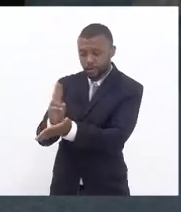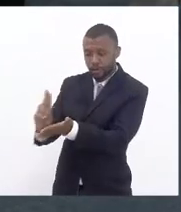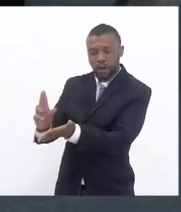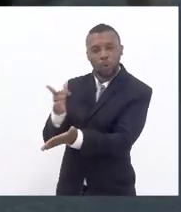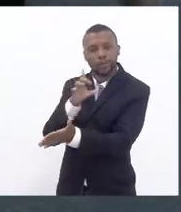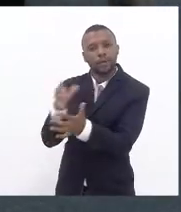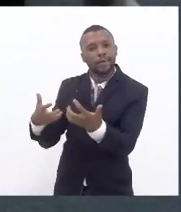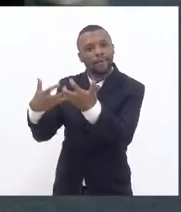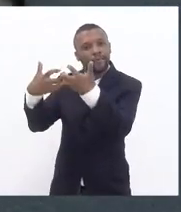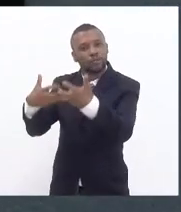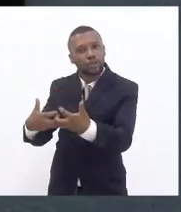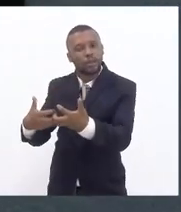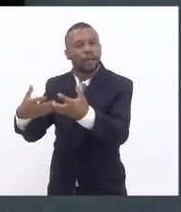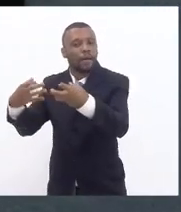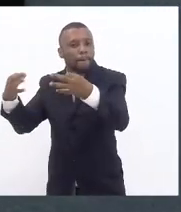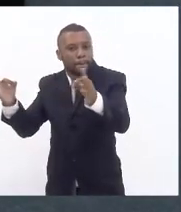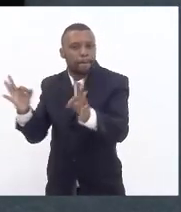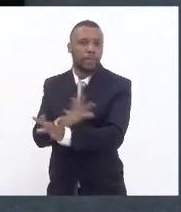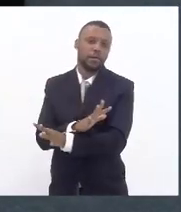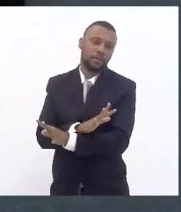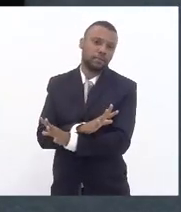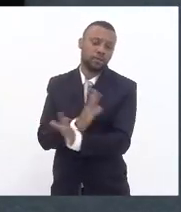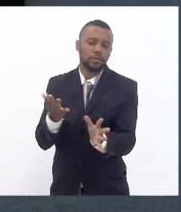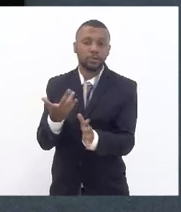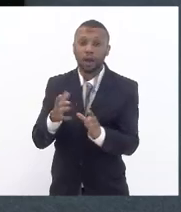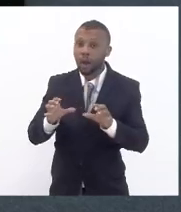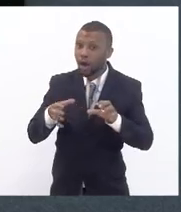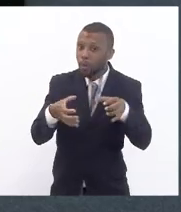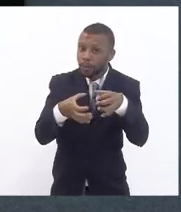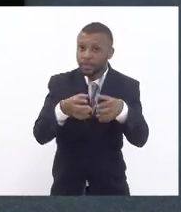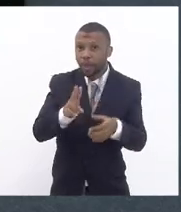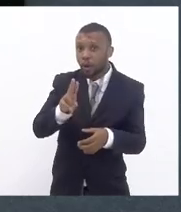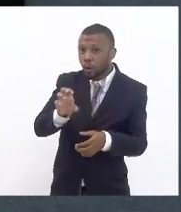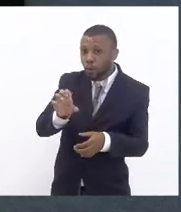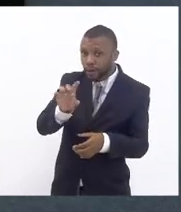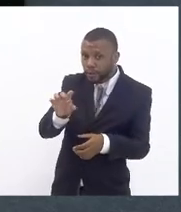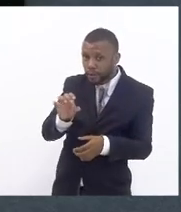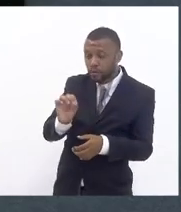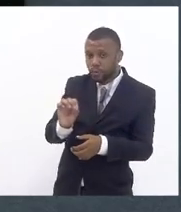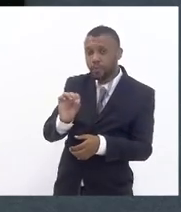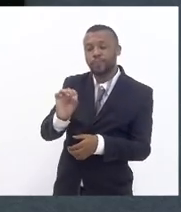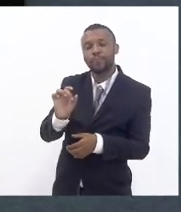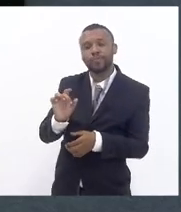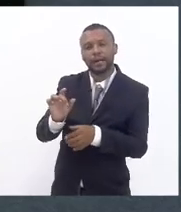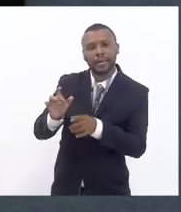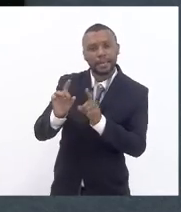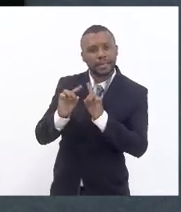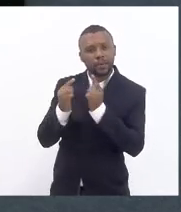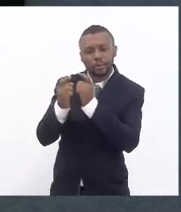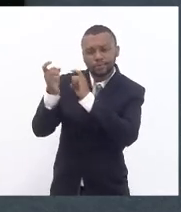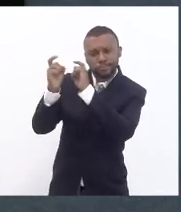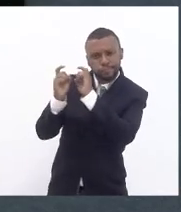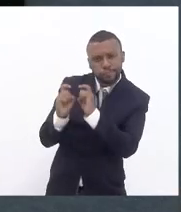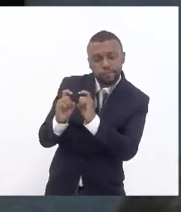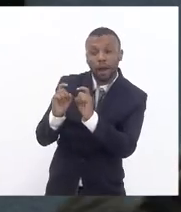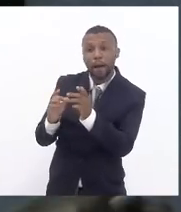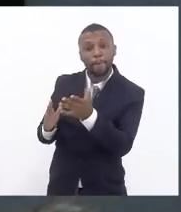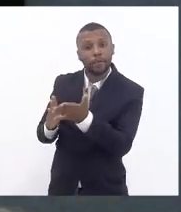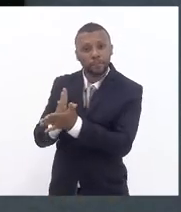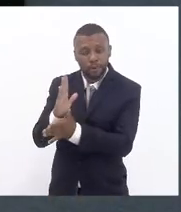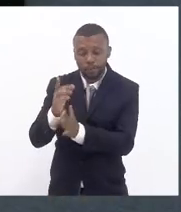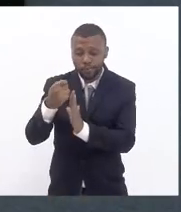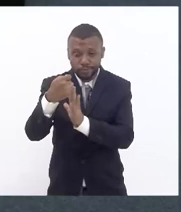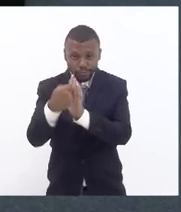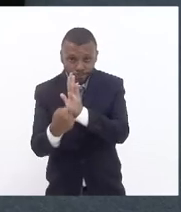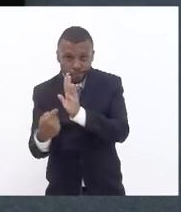A comunidade da UESO se reuniu, aprovou um caminho para fortalecimento do ensino superior na Zona Oeste, que foi a